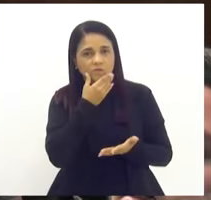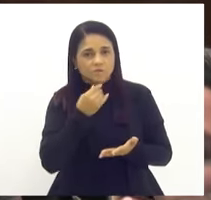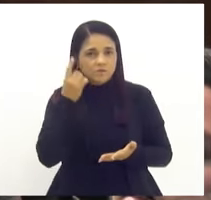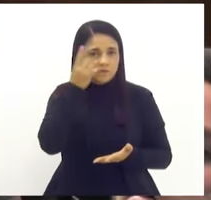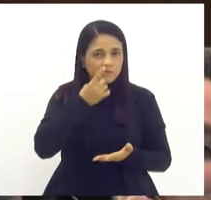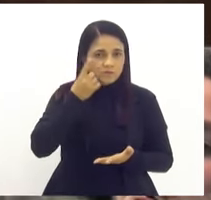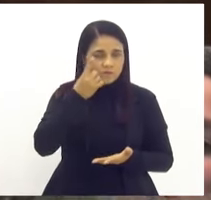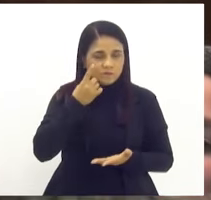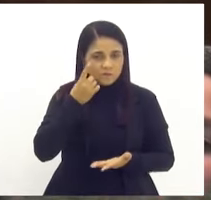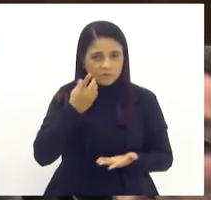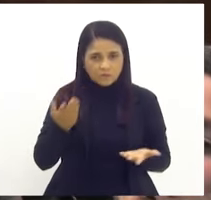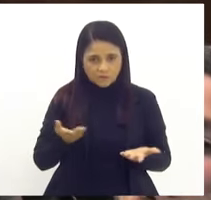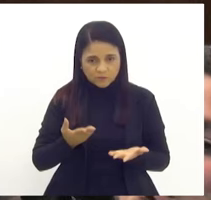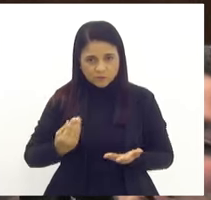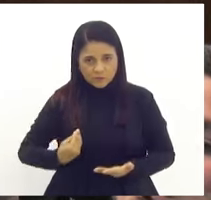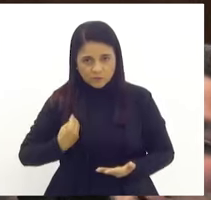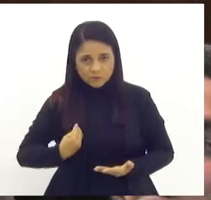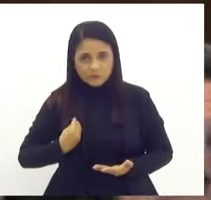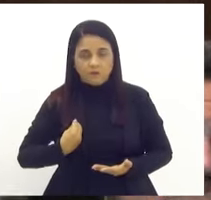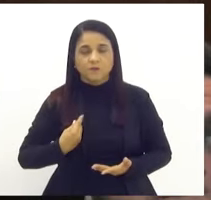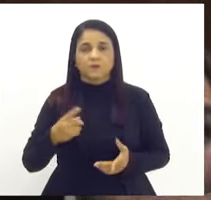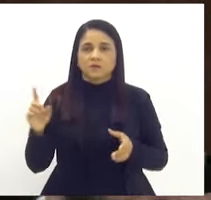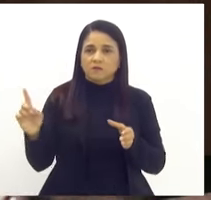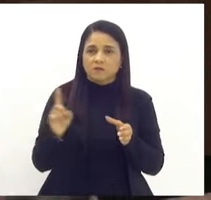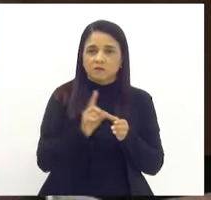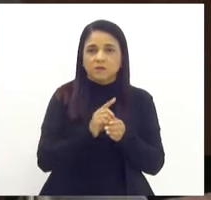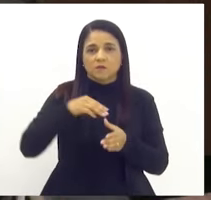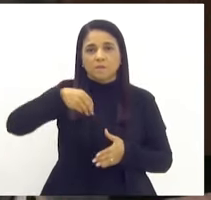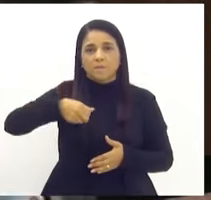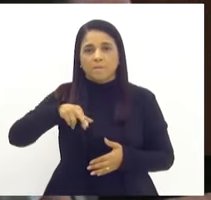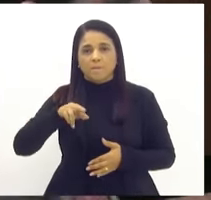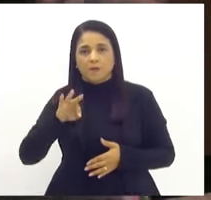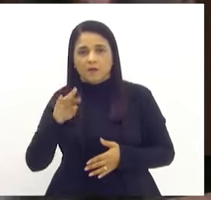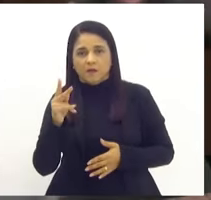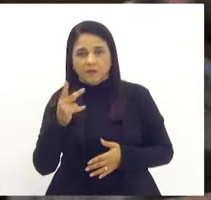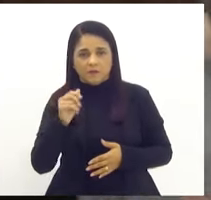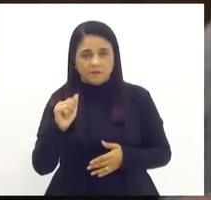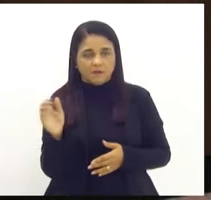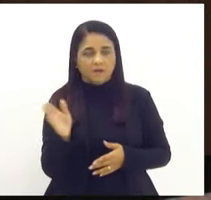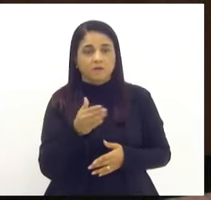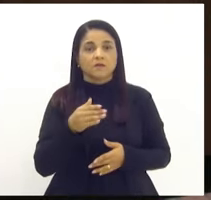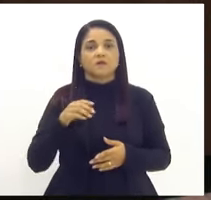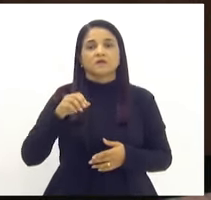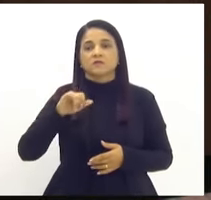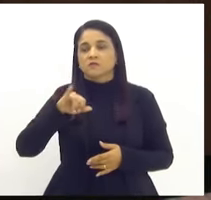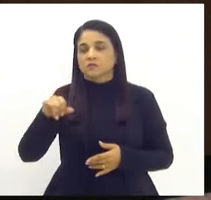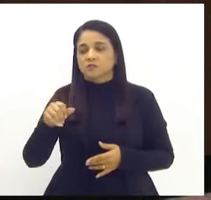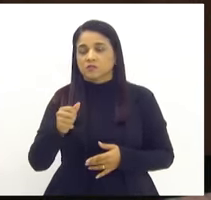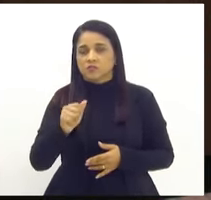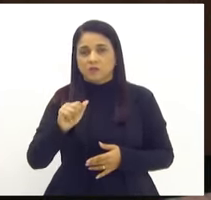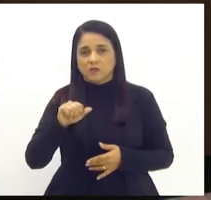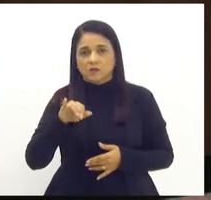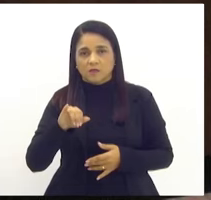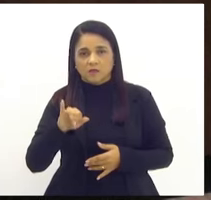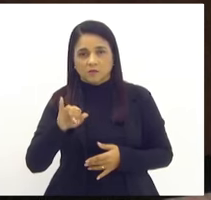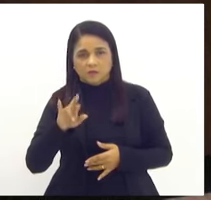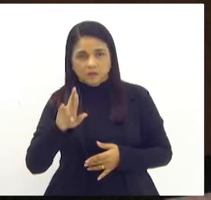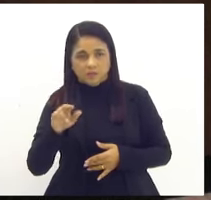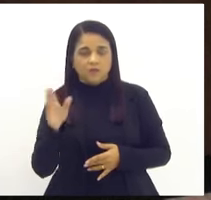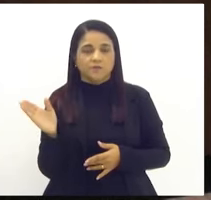presentes entre as quais a deputada Rocha deputado e deputada Élica